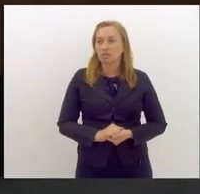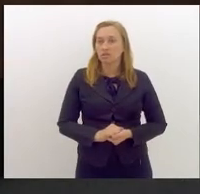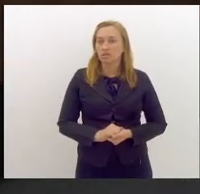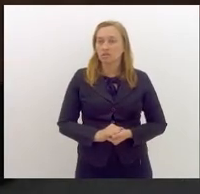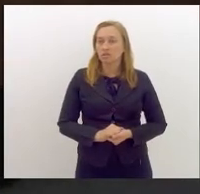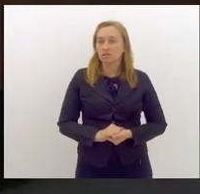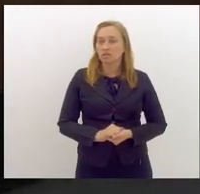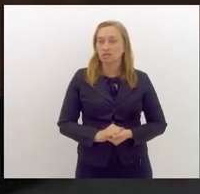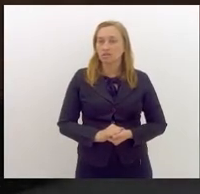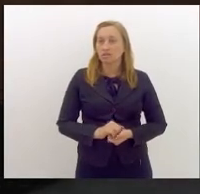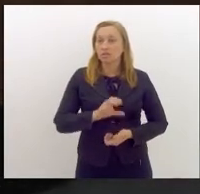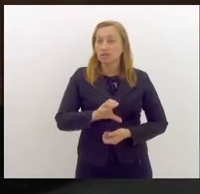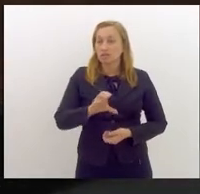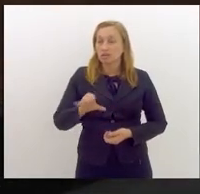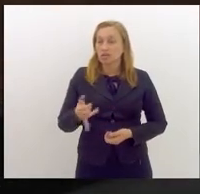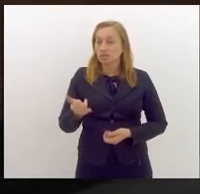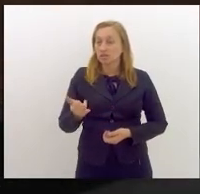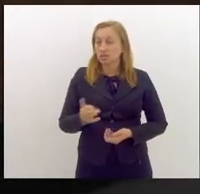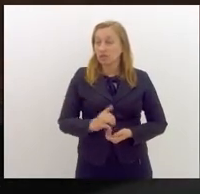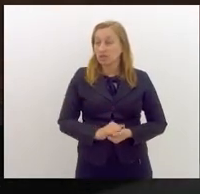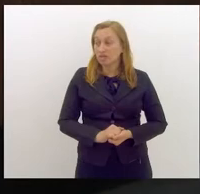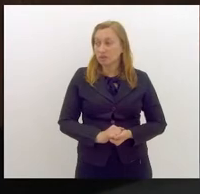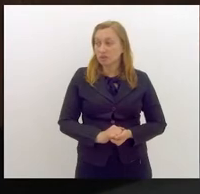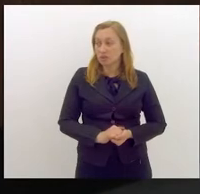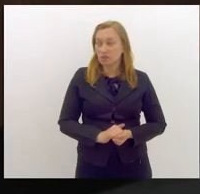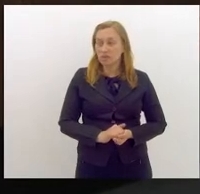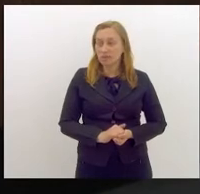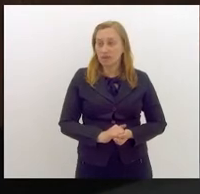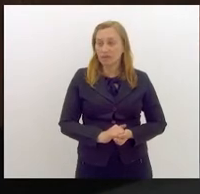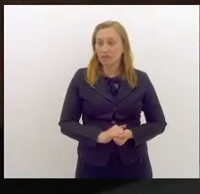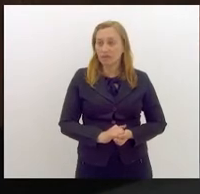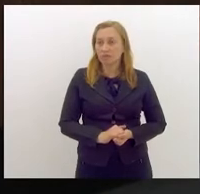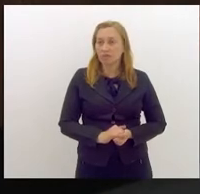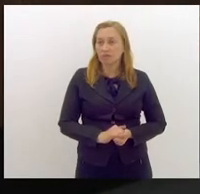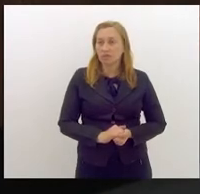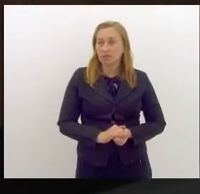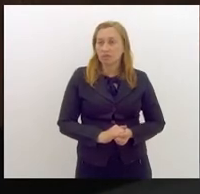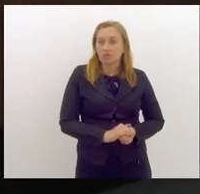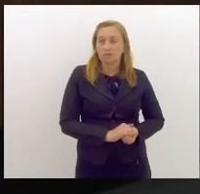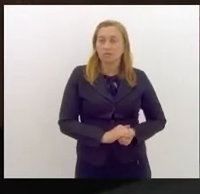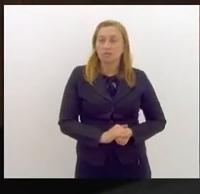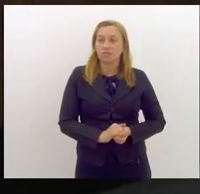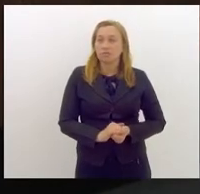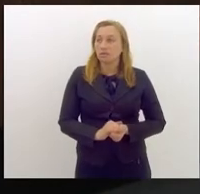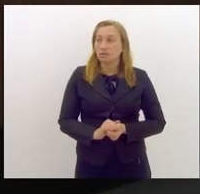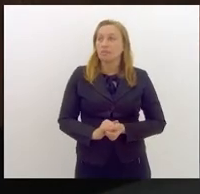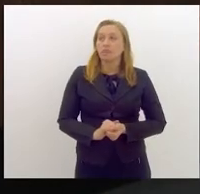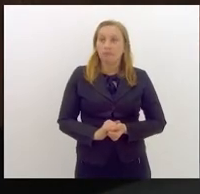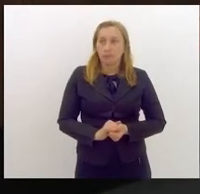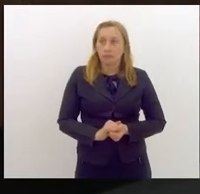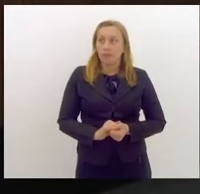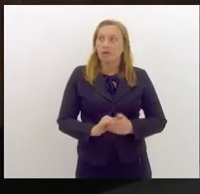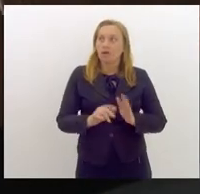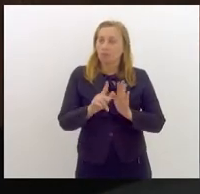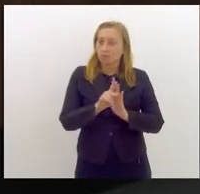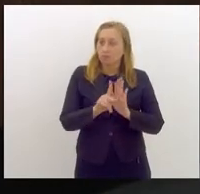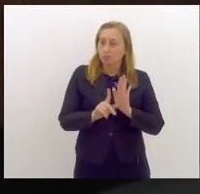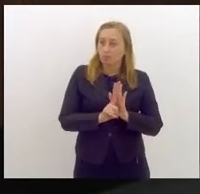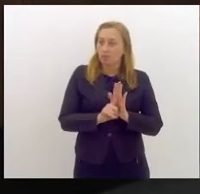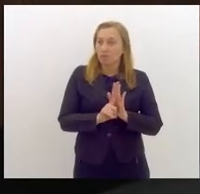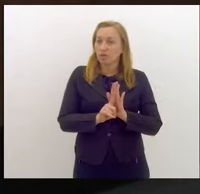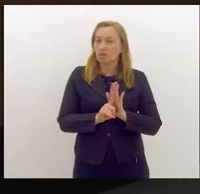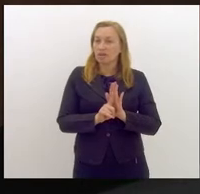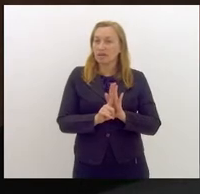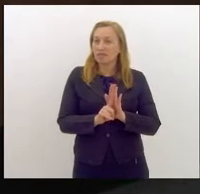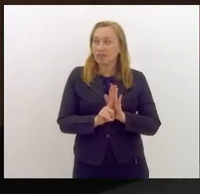parecer da ccj considerou o projeto na régua como o senhor colocou